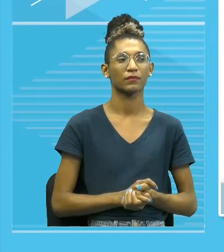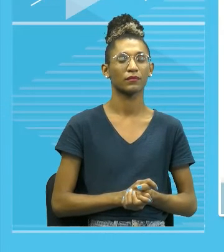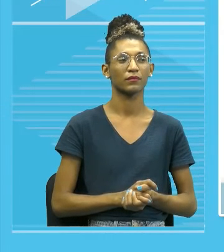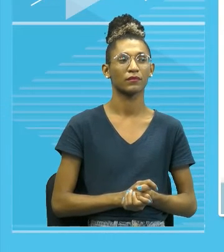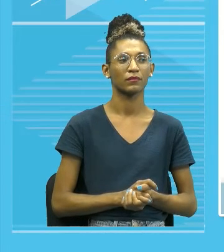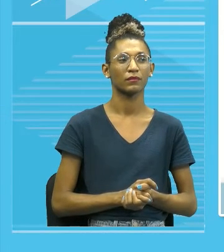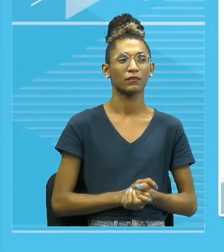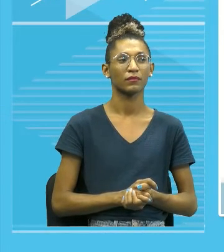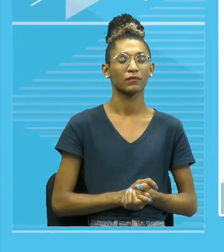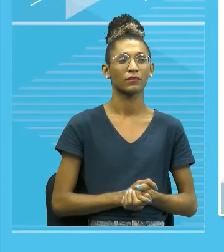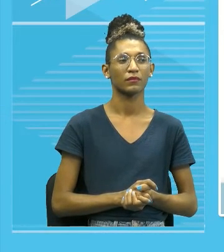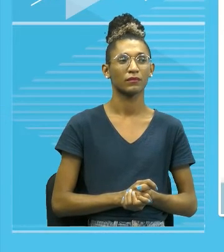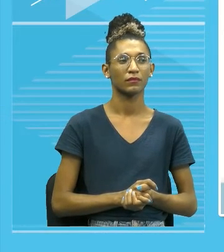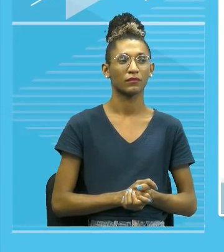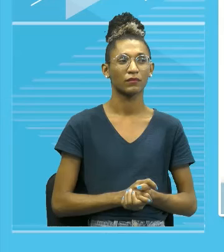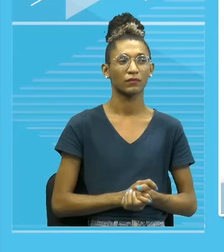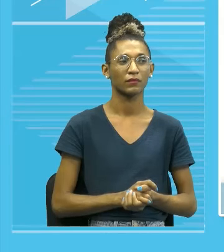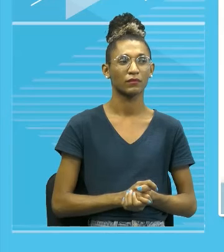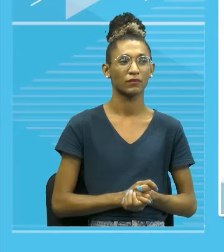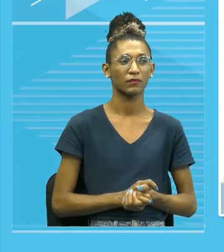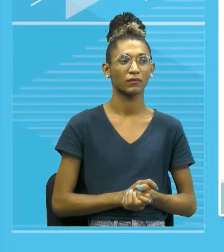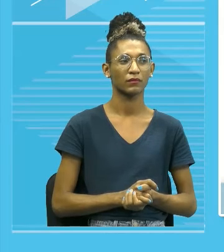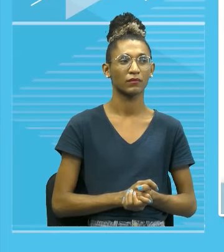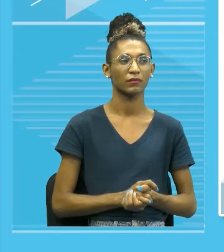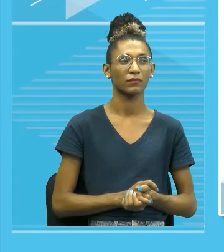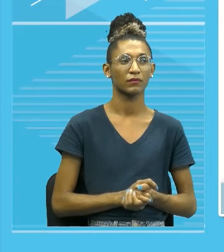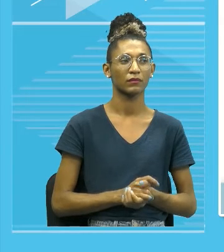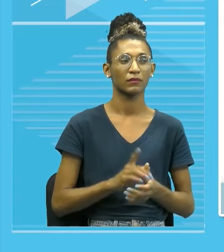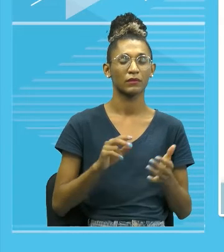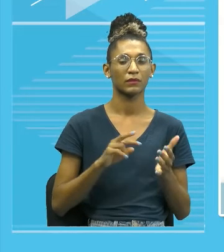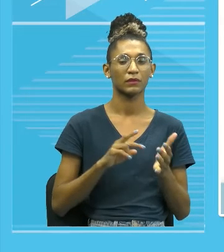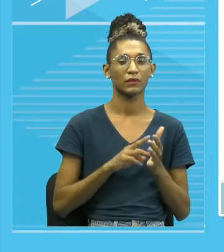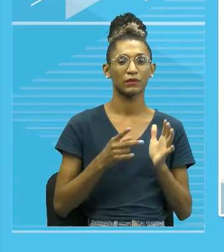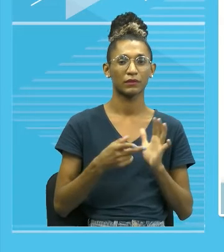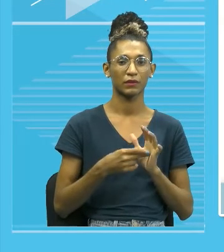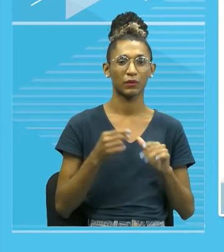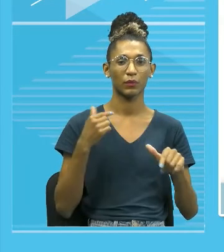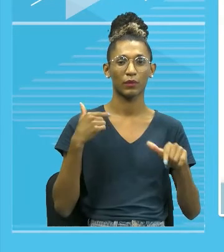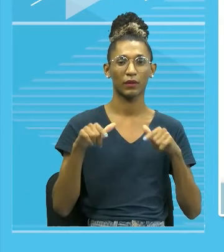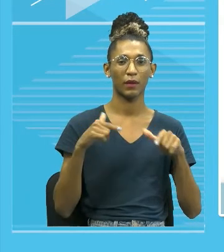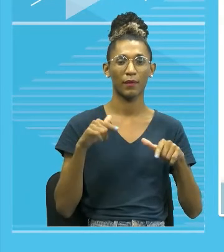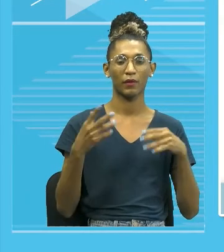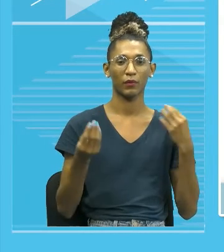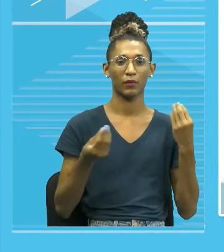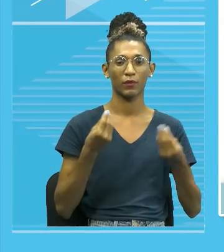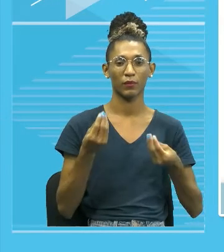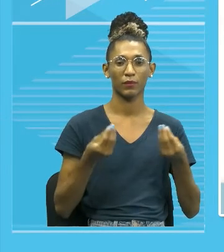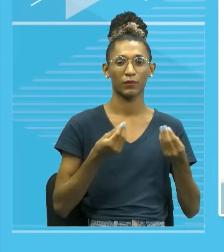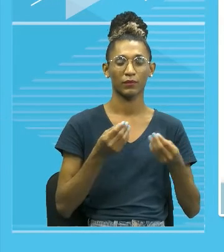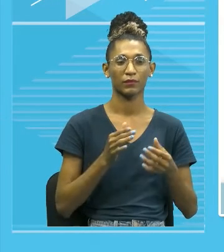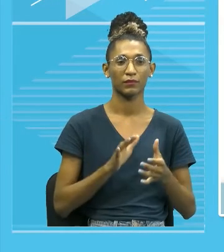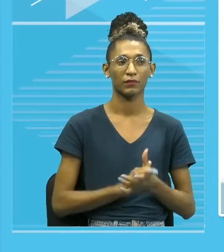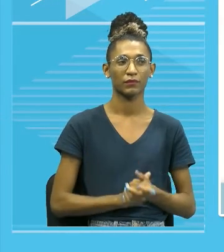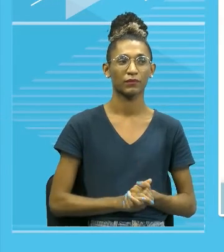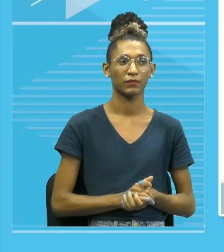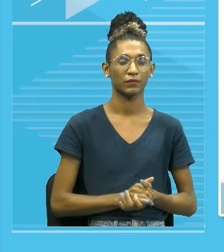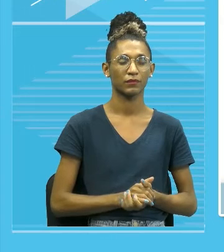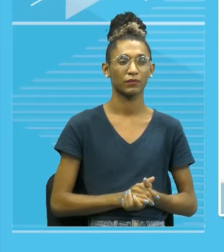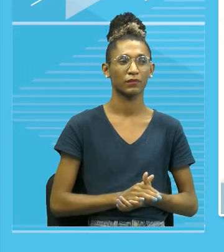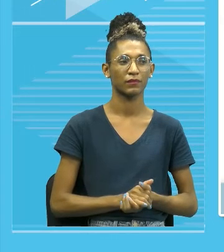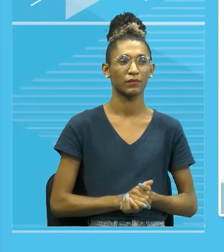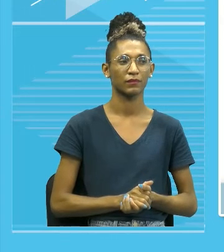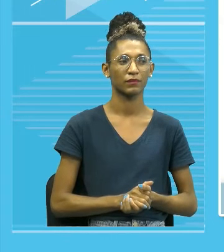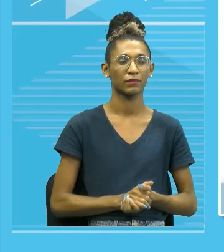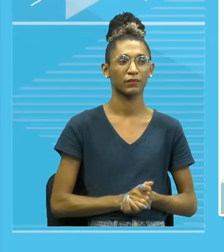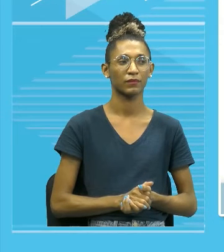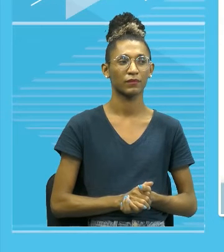o conselho que aqui seria serviços né de serviços ele salão de